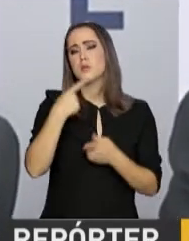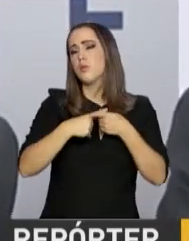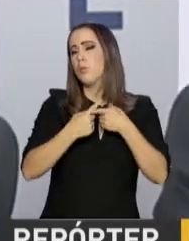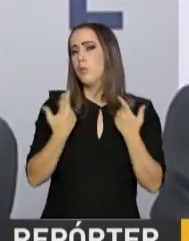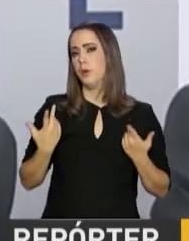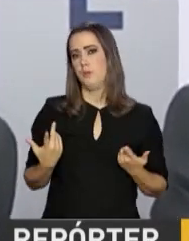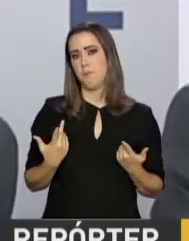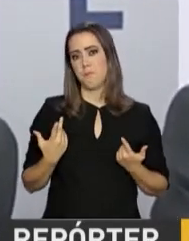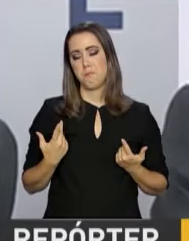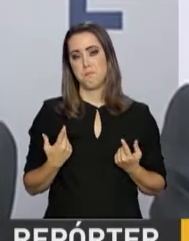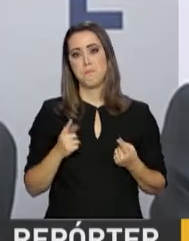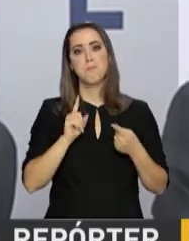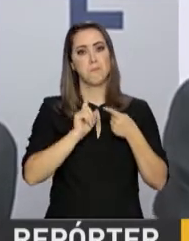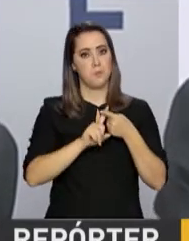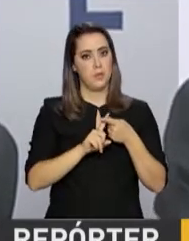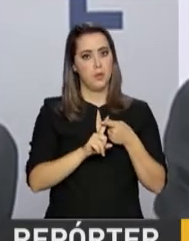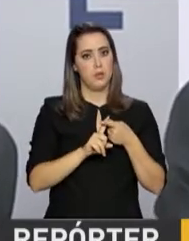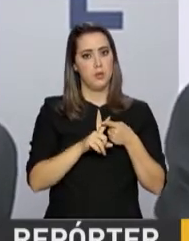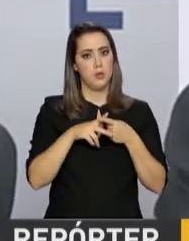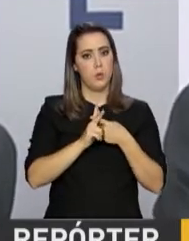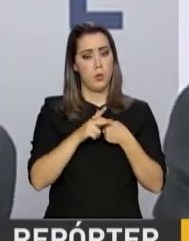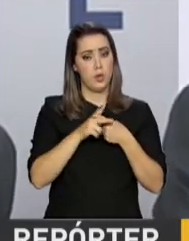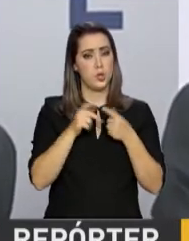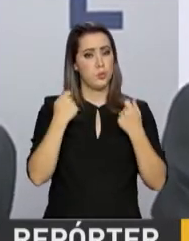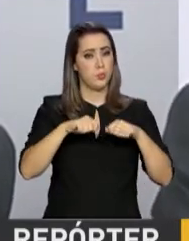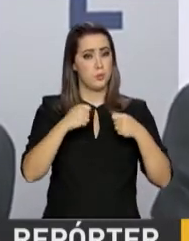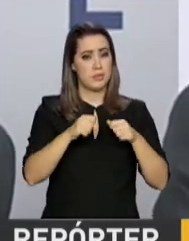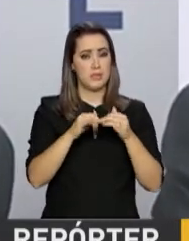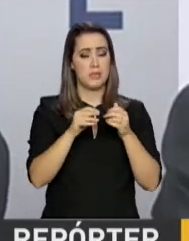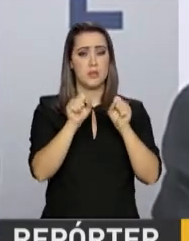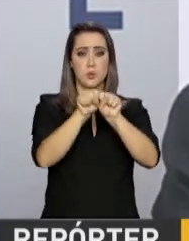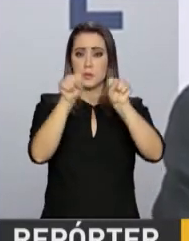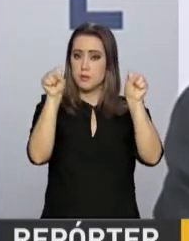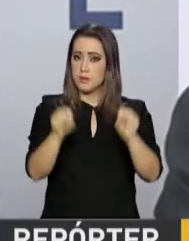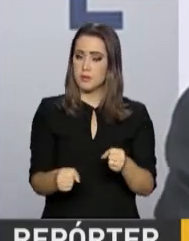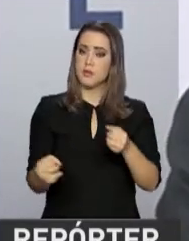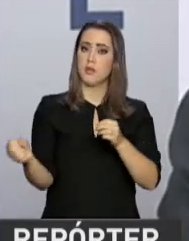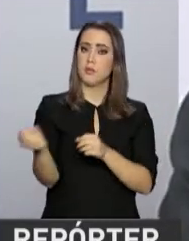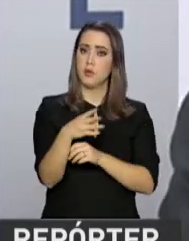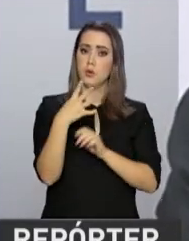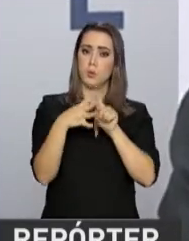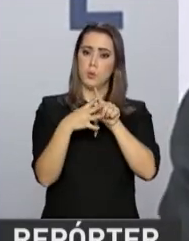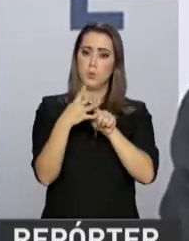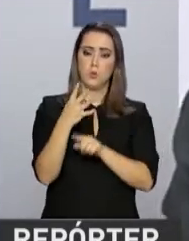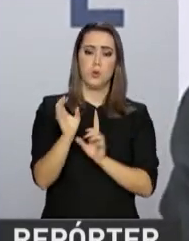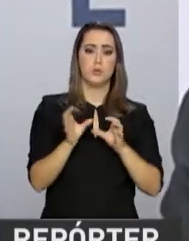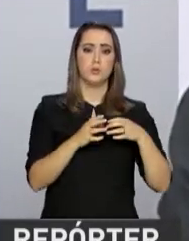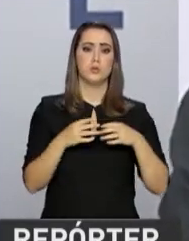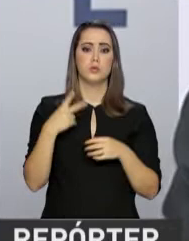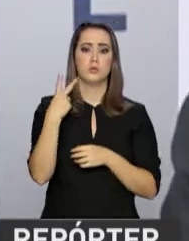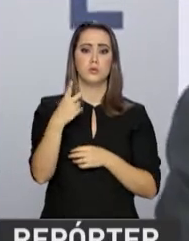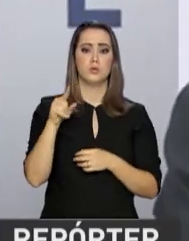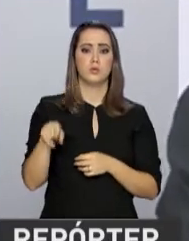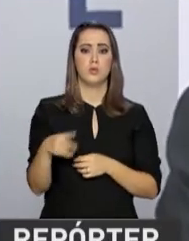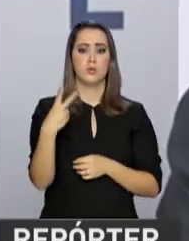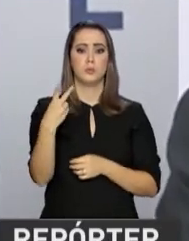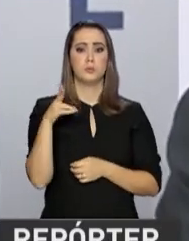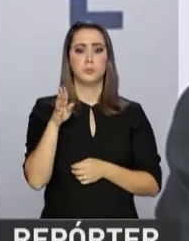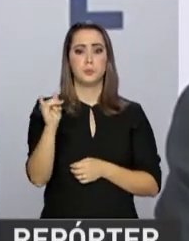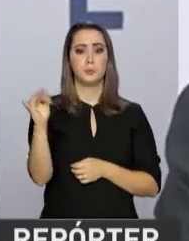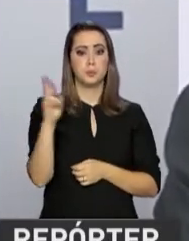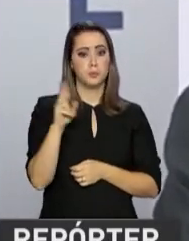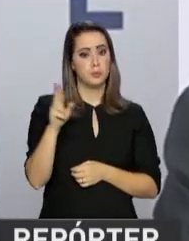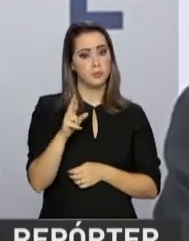corrige necessidades do sistema. O projeto foi em 4 lotes, foram investidos 2,2 bilhões de